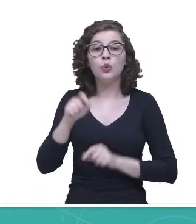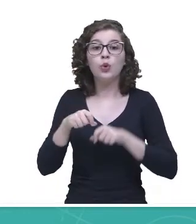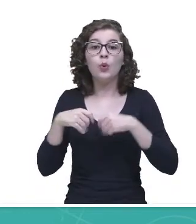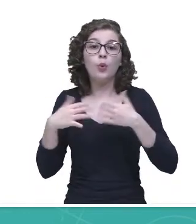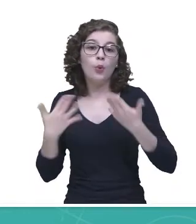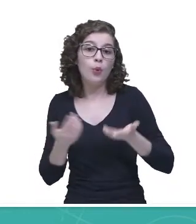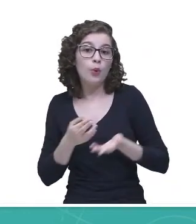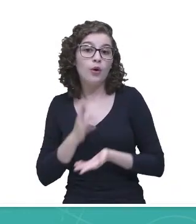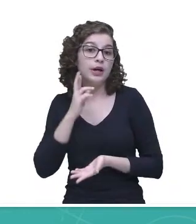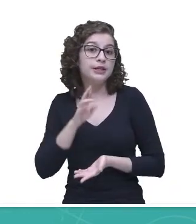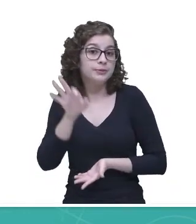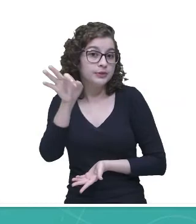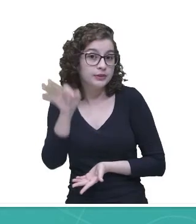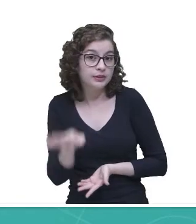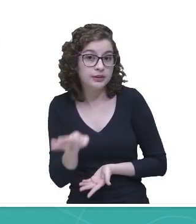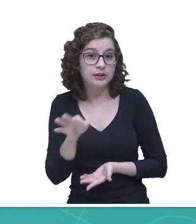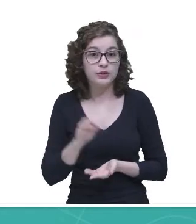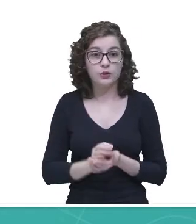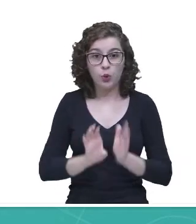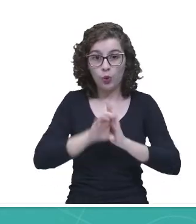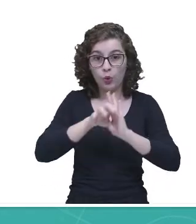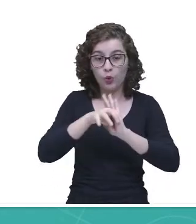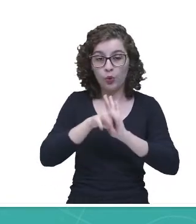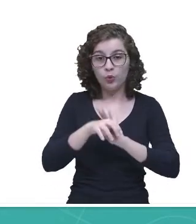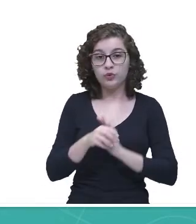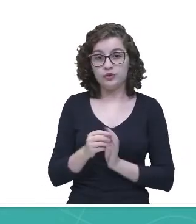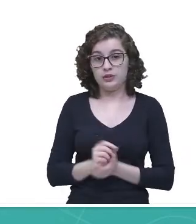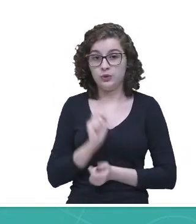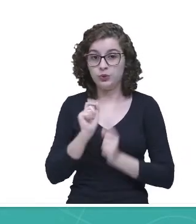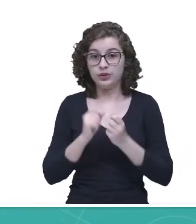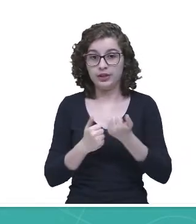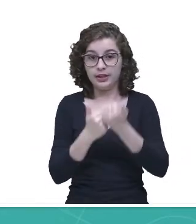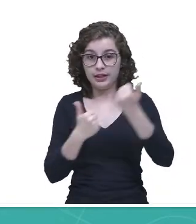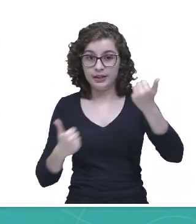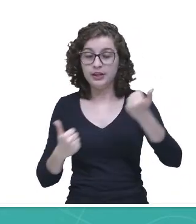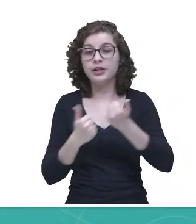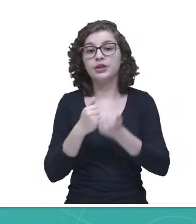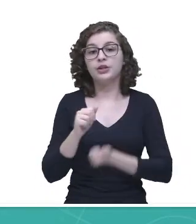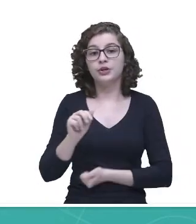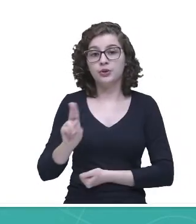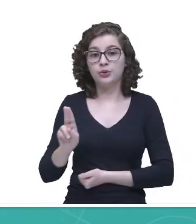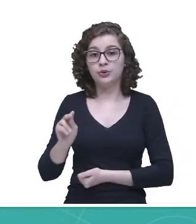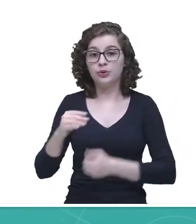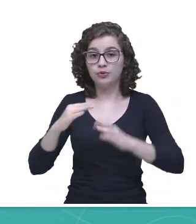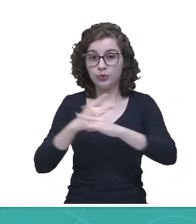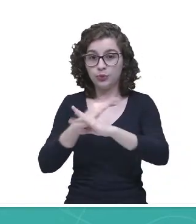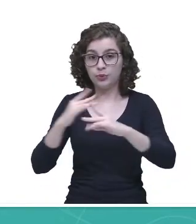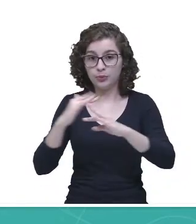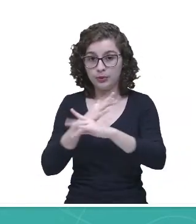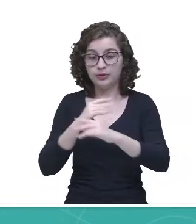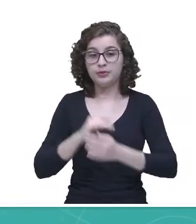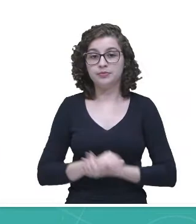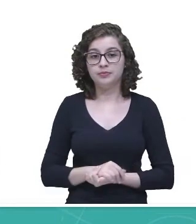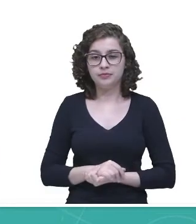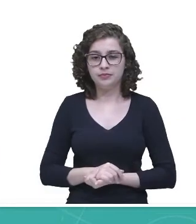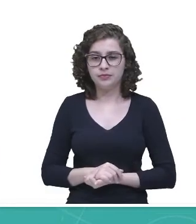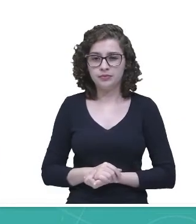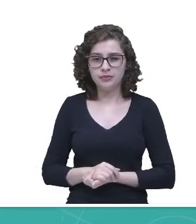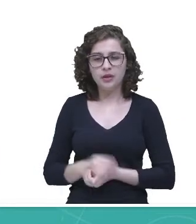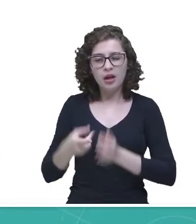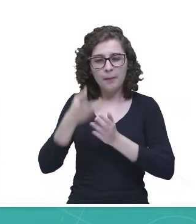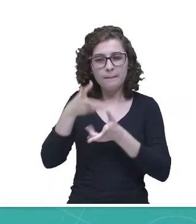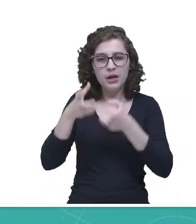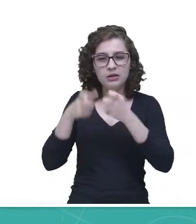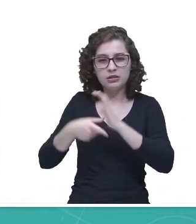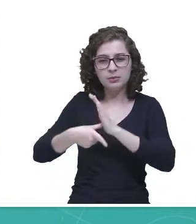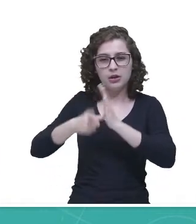alternativa que corresponde ao conceito de hierarquia urbana, né? A gente até viu essa alternativa ali anterior também